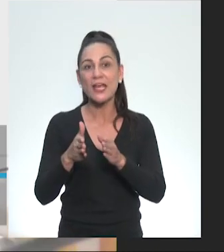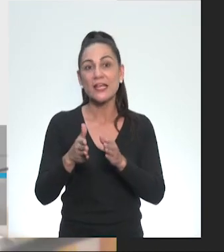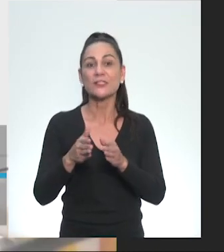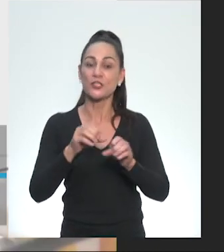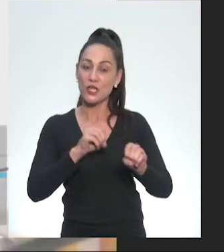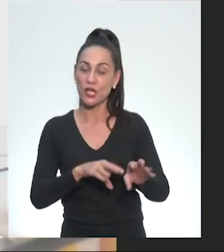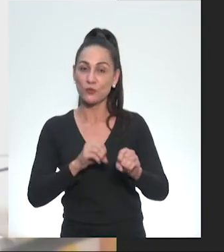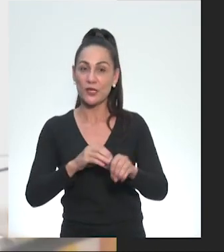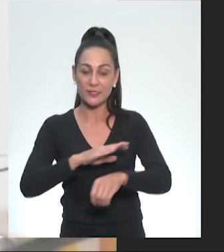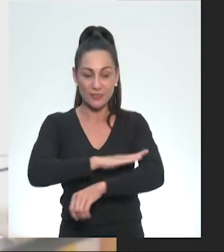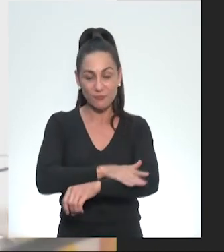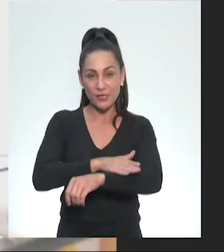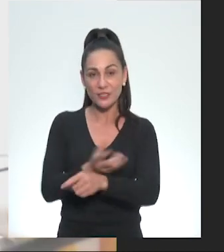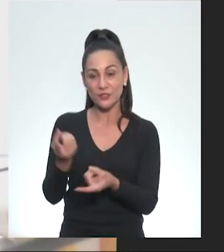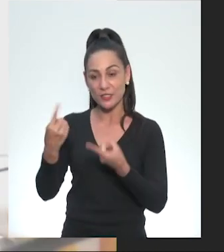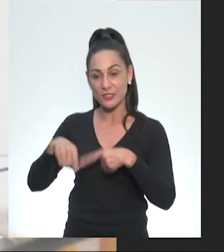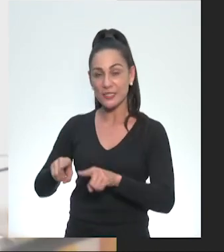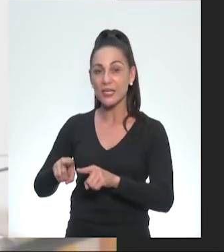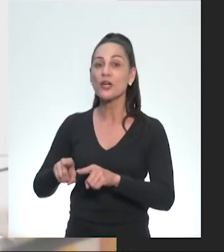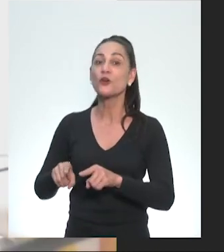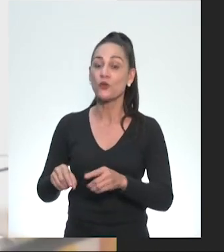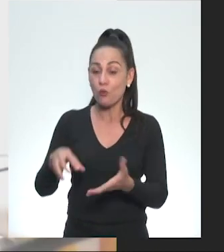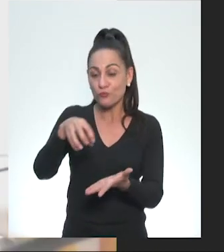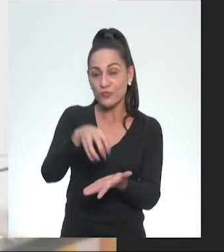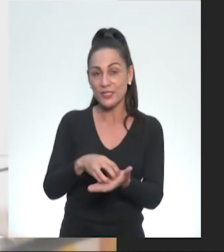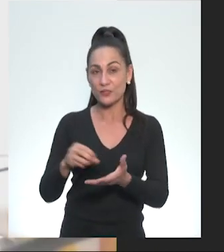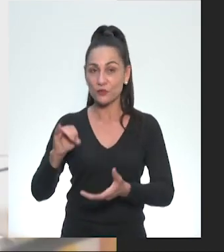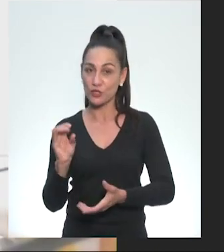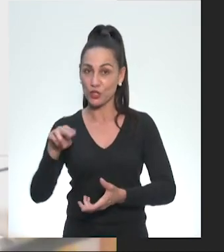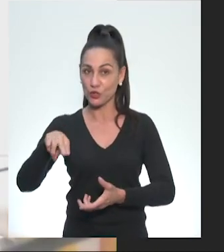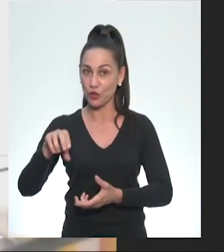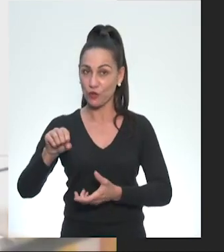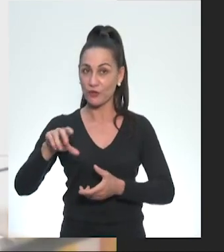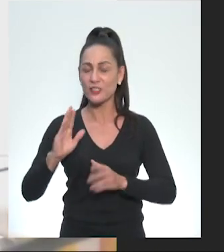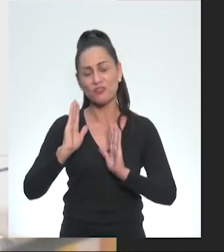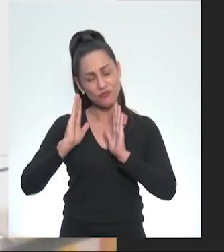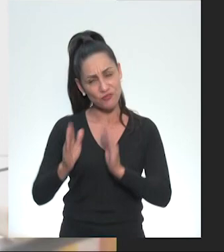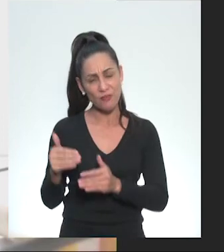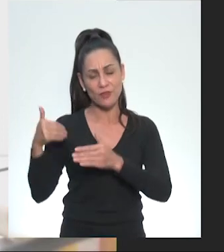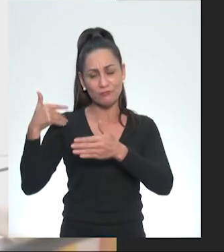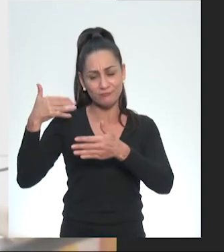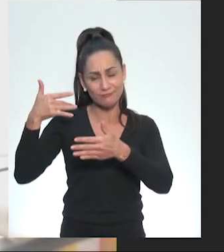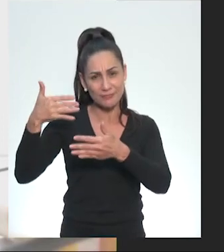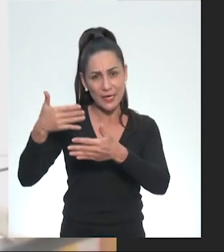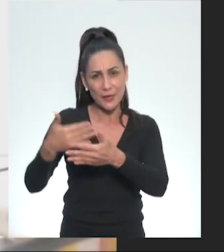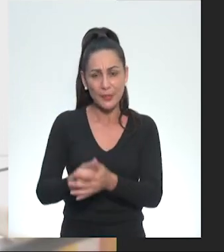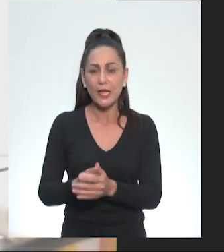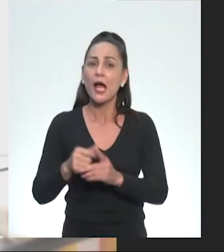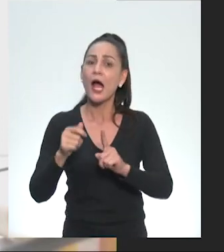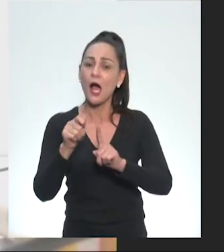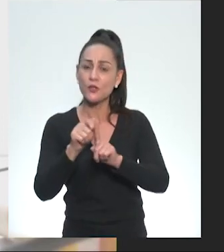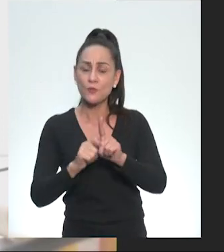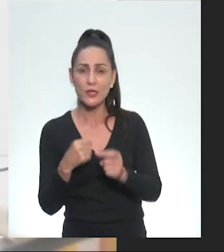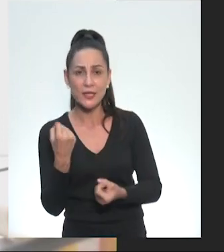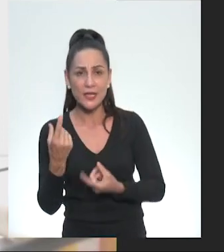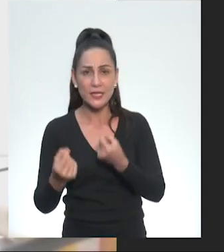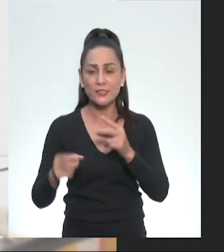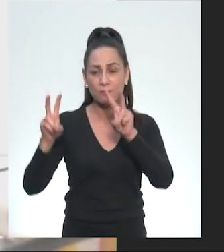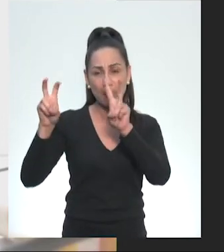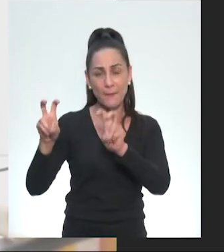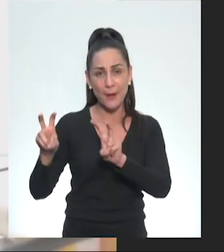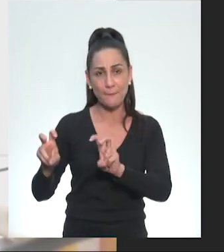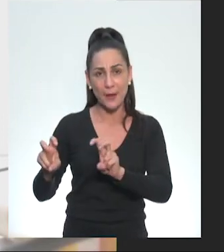antirracista aqui com o Centro de Inovação. A gente já vem trabalhando há alguns meses várias temáticas. A gente